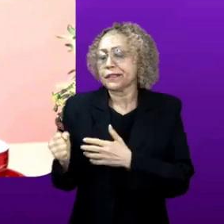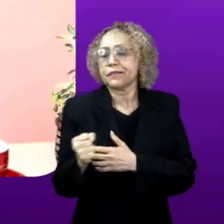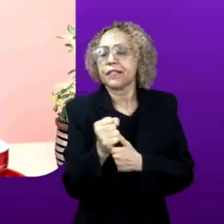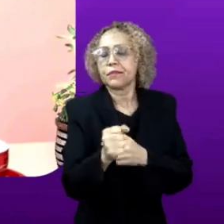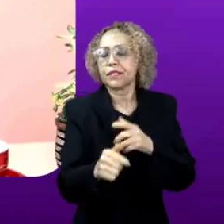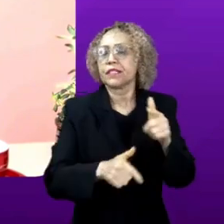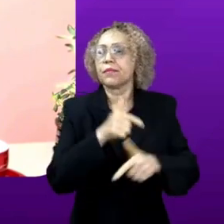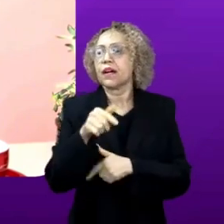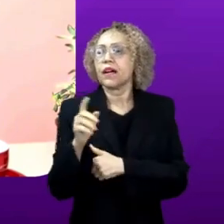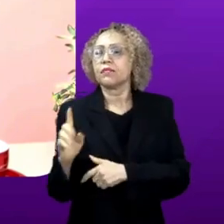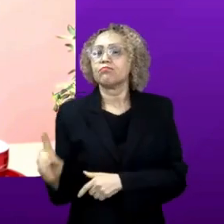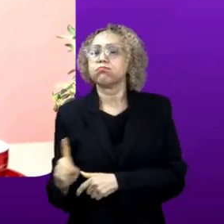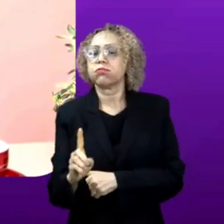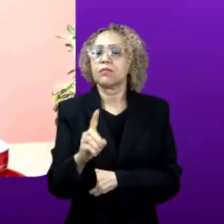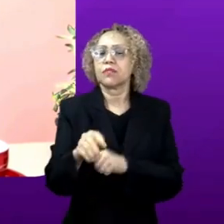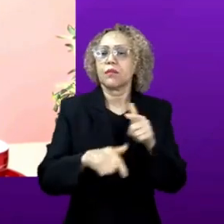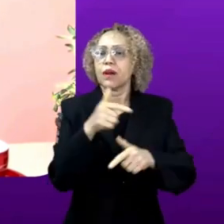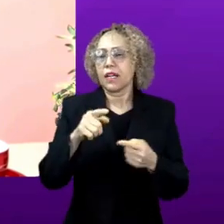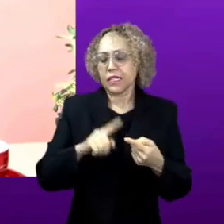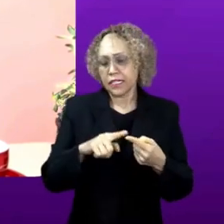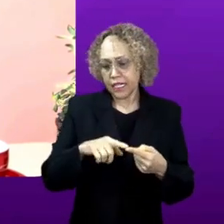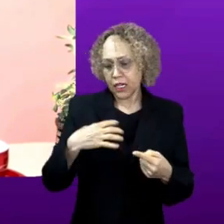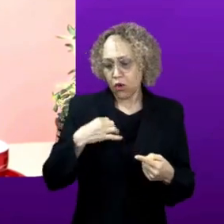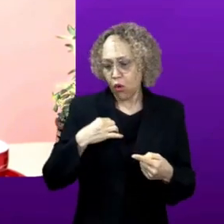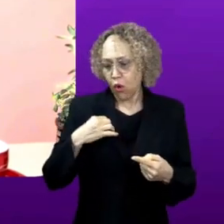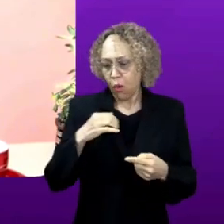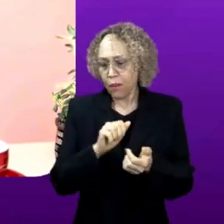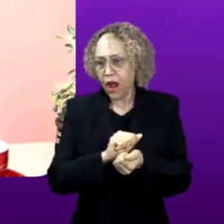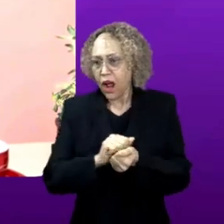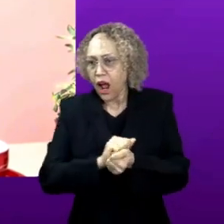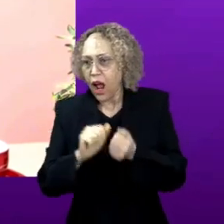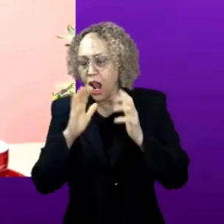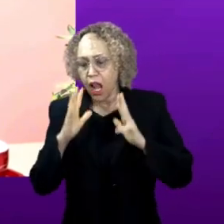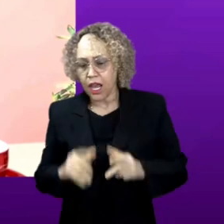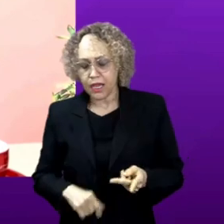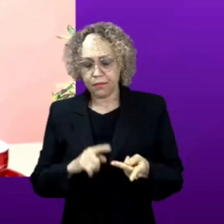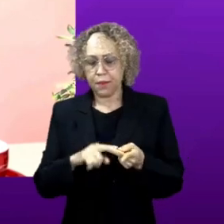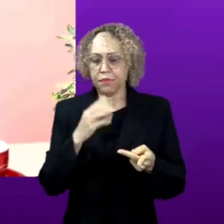para vestir, ou se ele não estivesse alimentado. Todo esse